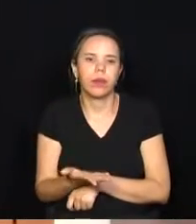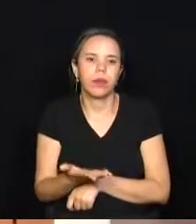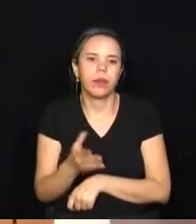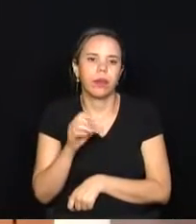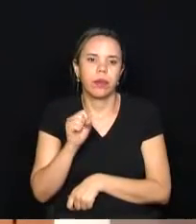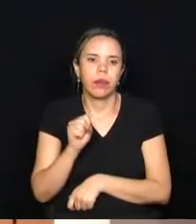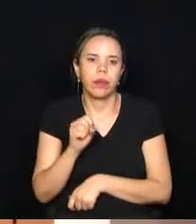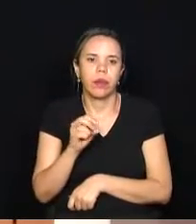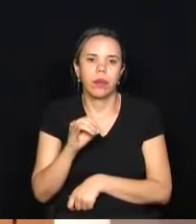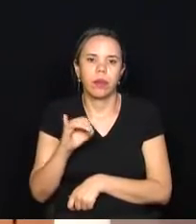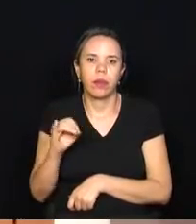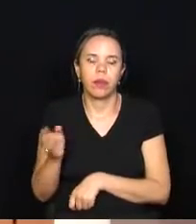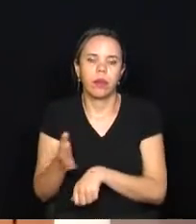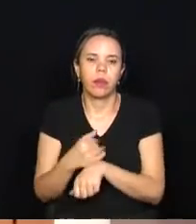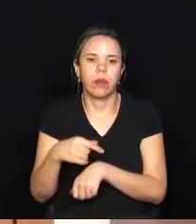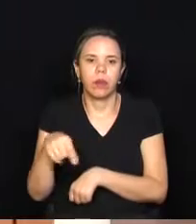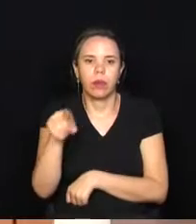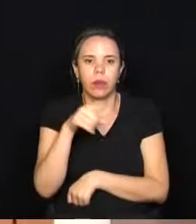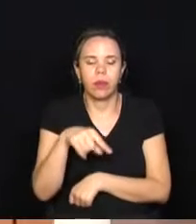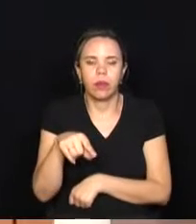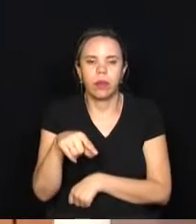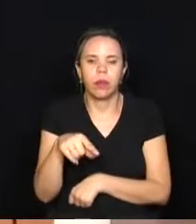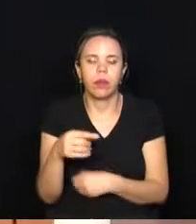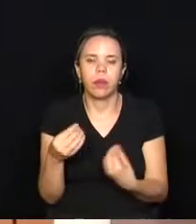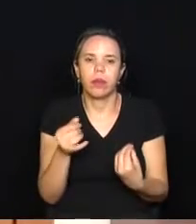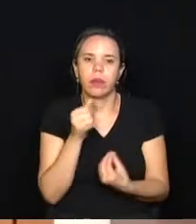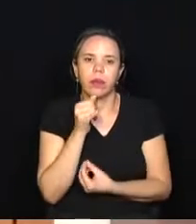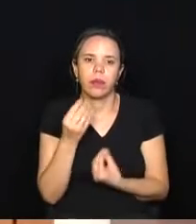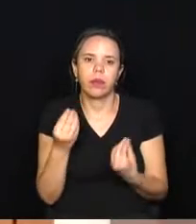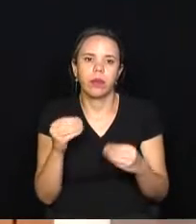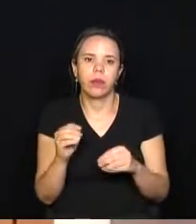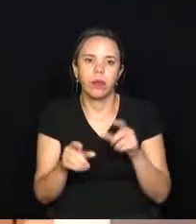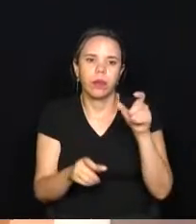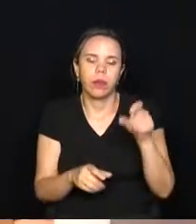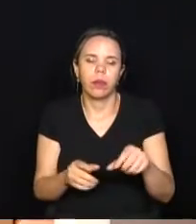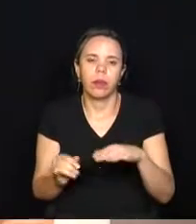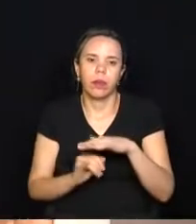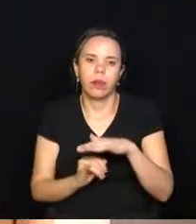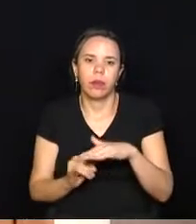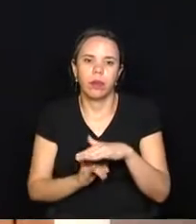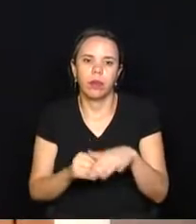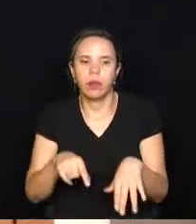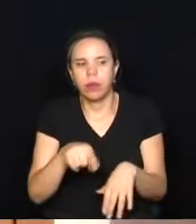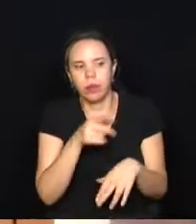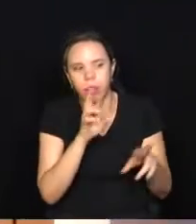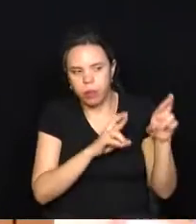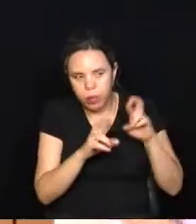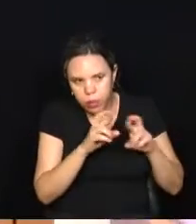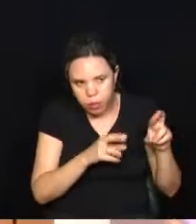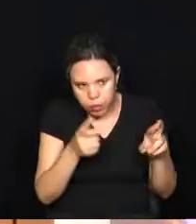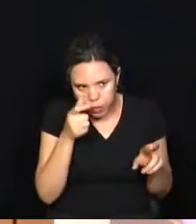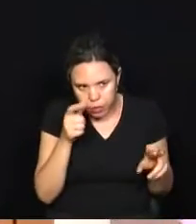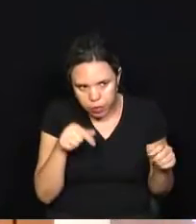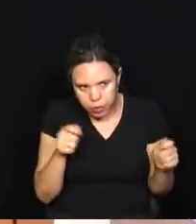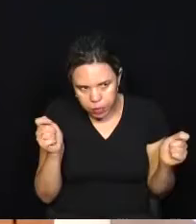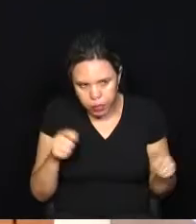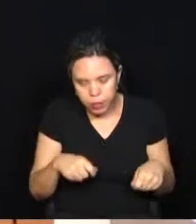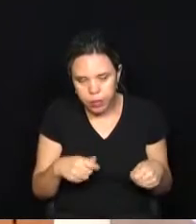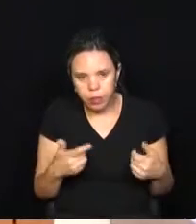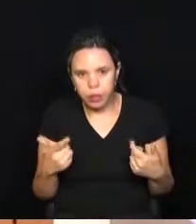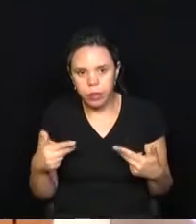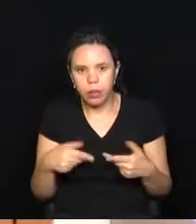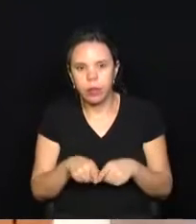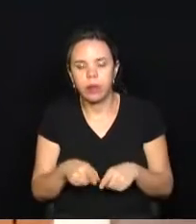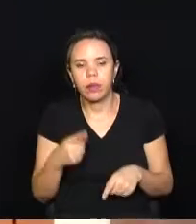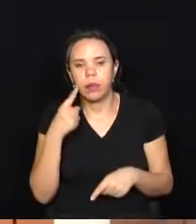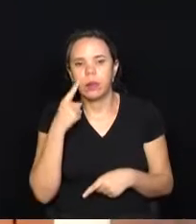fala, tá? Antes de vocês, né, colocarem o indivíduo numa instituição, vai lá, verifica, né? E uma outra coisa